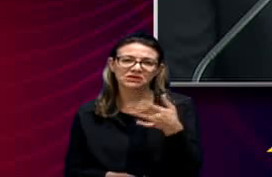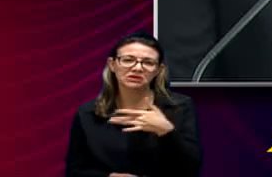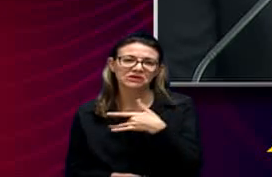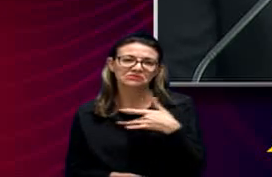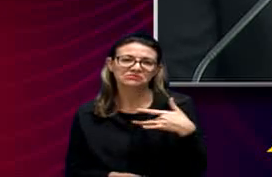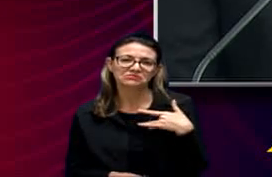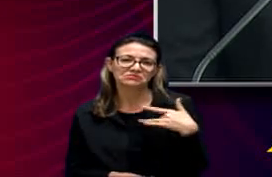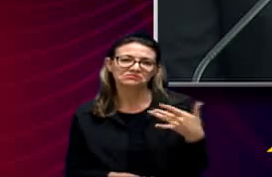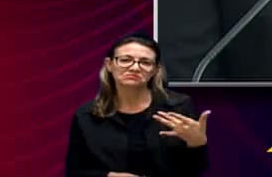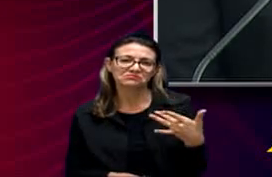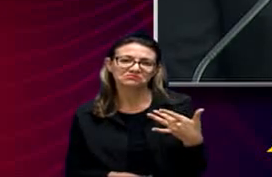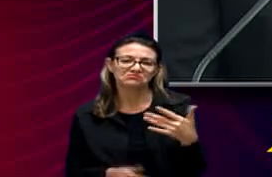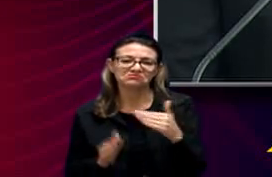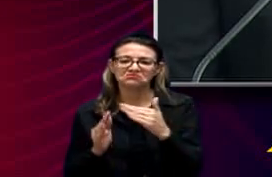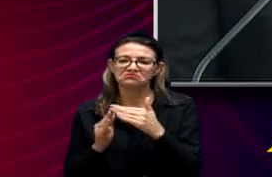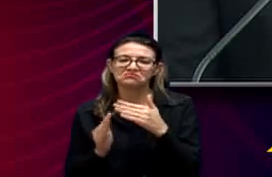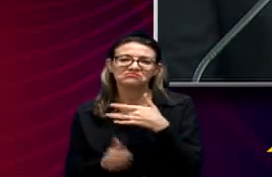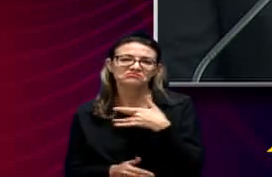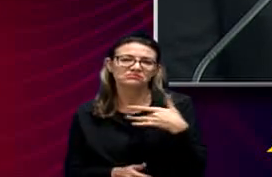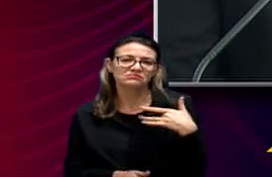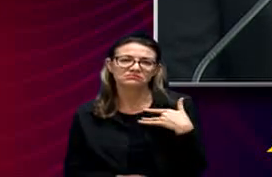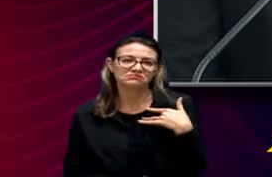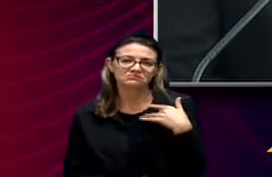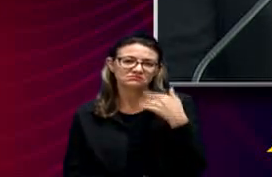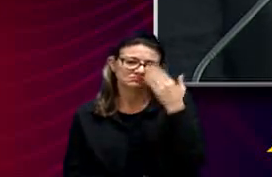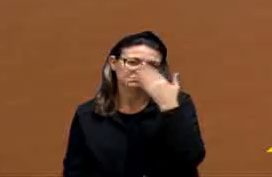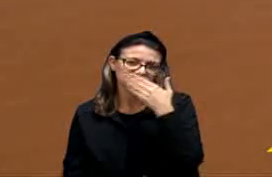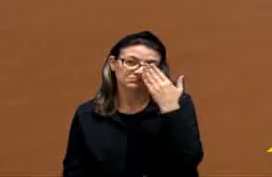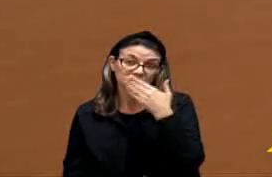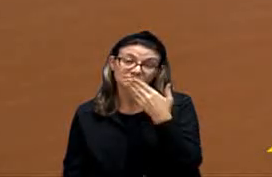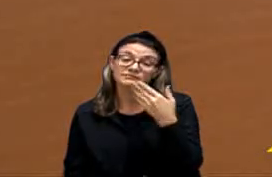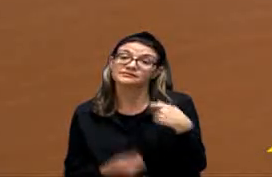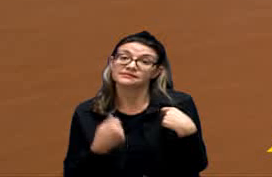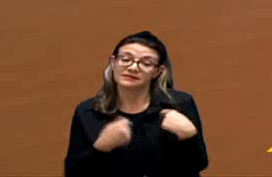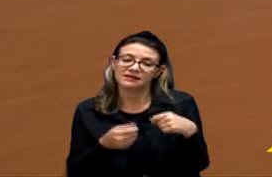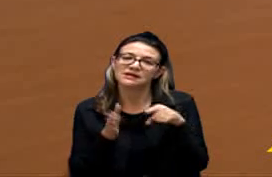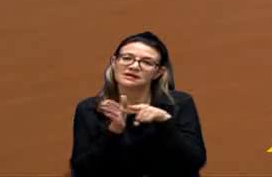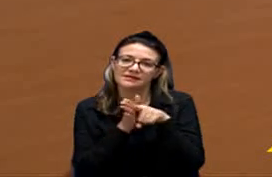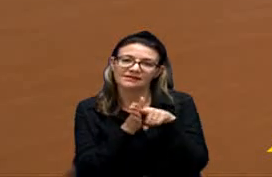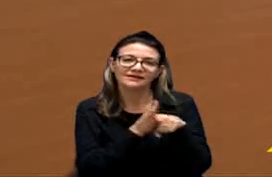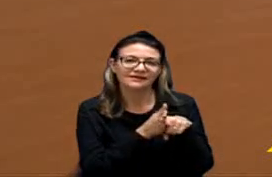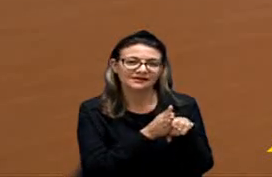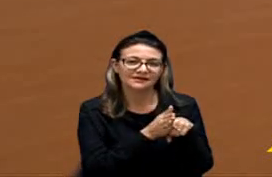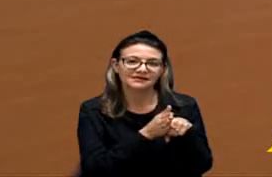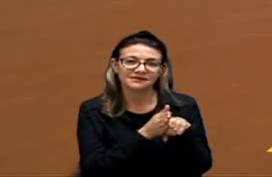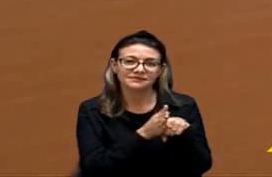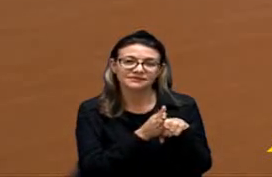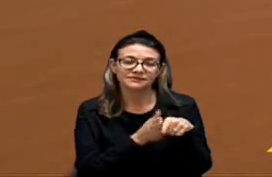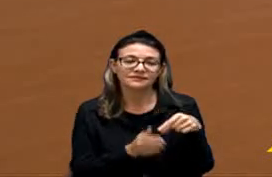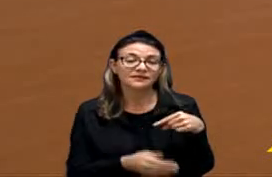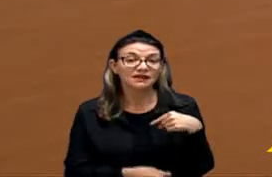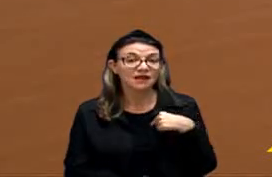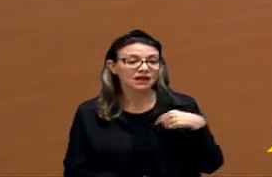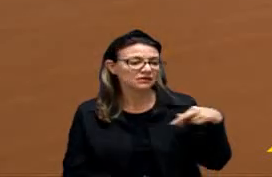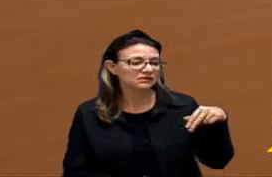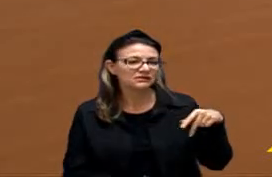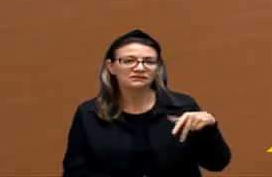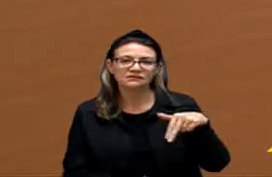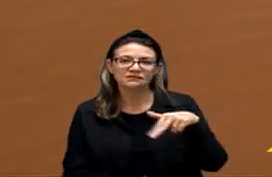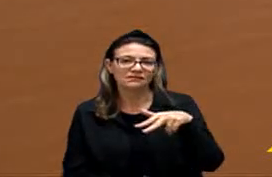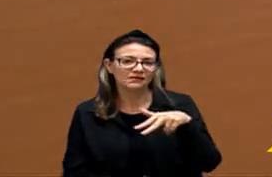vejo eu não vejo a vereadora vereadora eu eu estou praticamente andando 24 horas nas suas aí Que